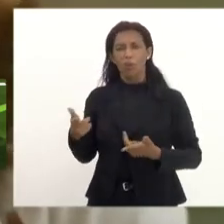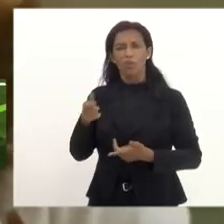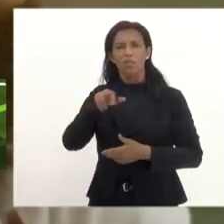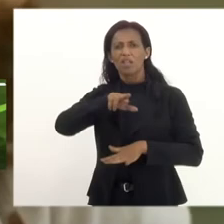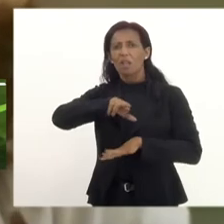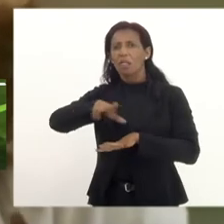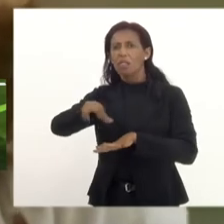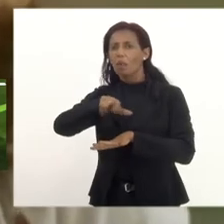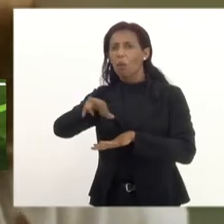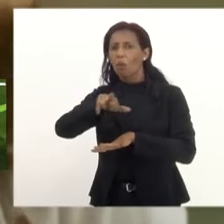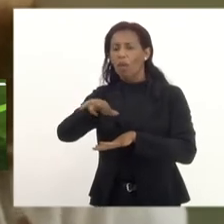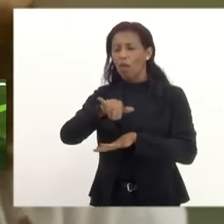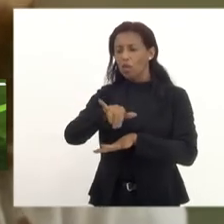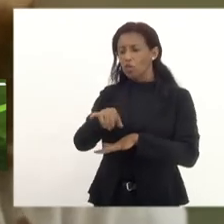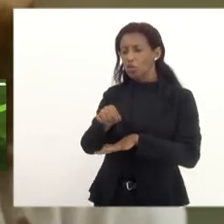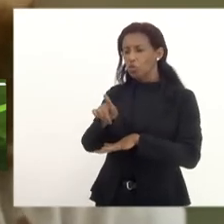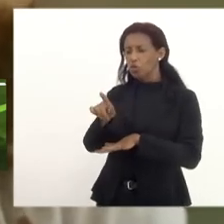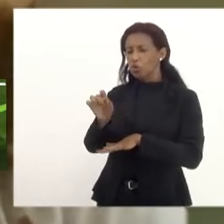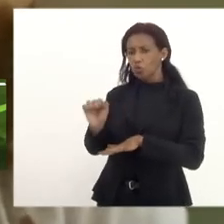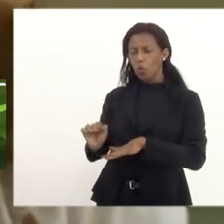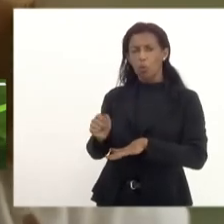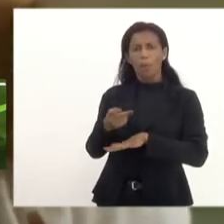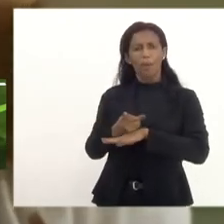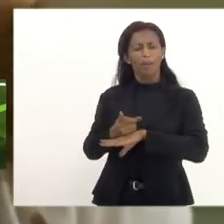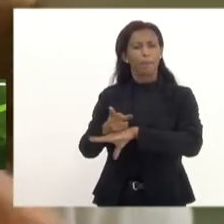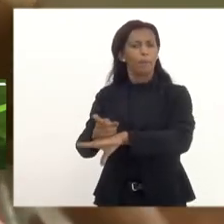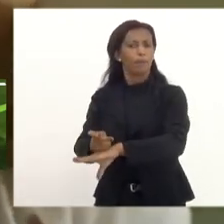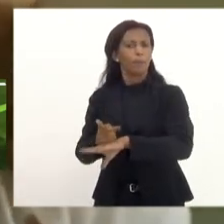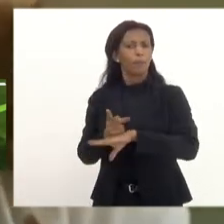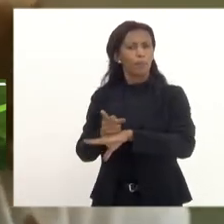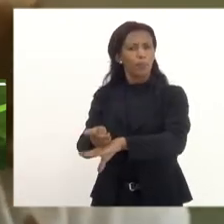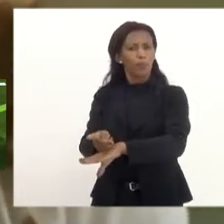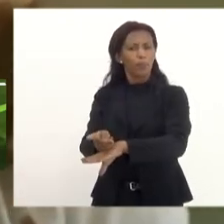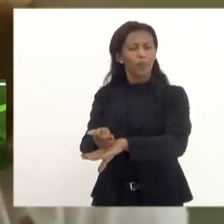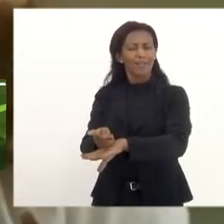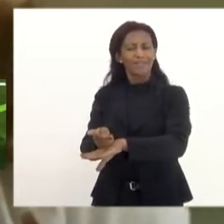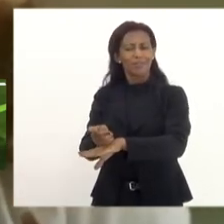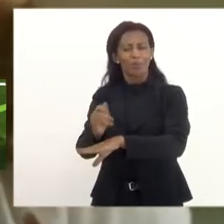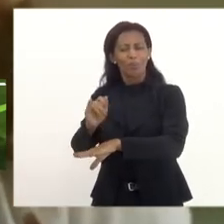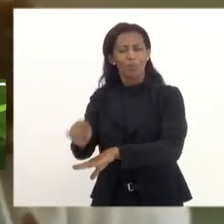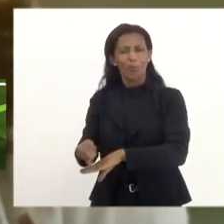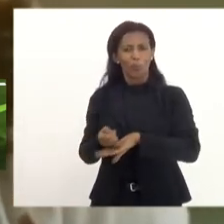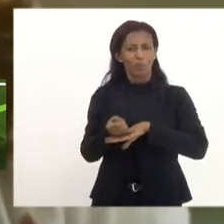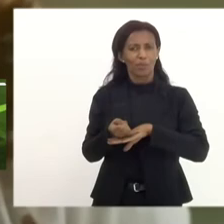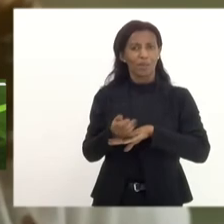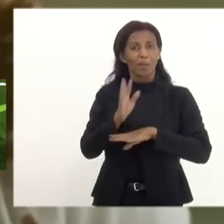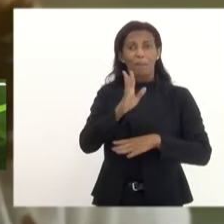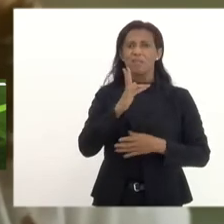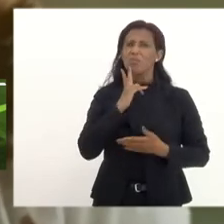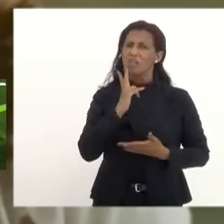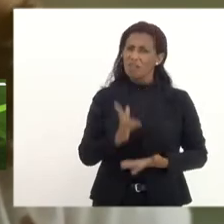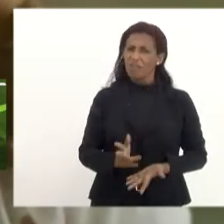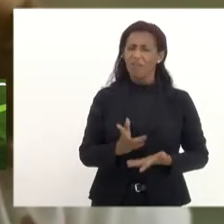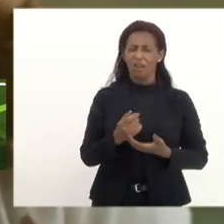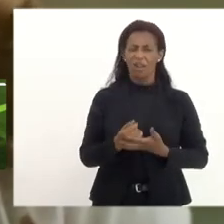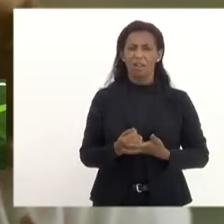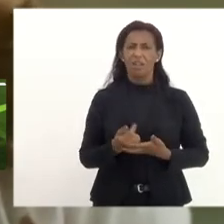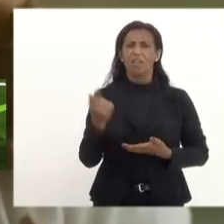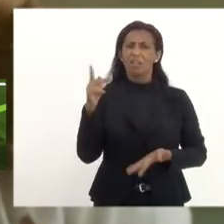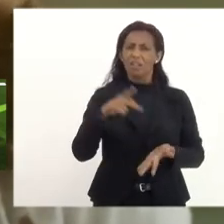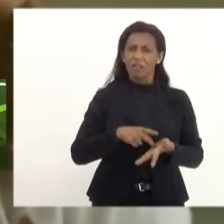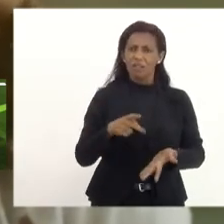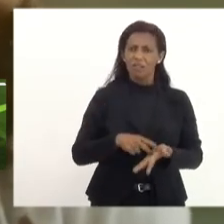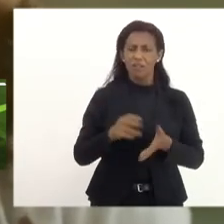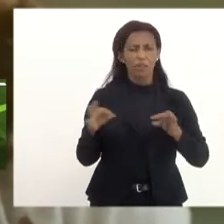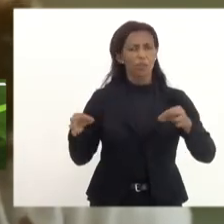do jogo e parece que nós estamos buscando uma benesse avulsa. Mas eu queria deixar claro aqui que, na